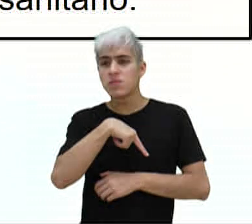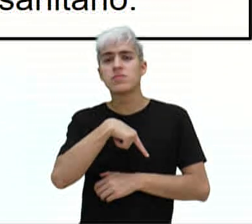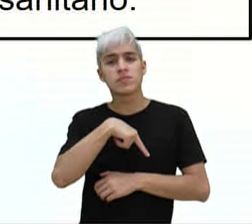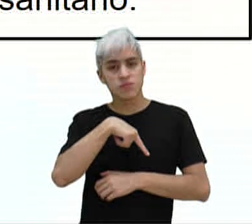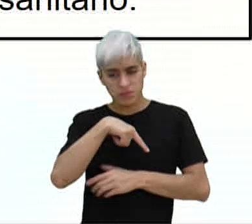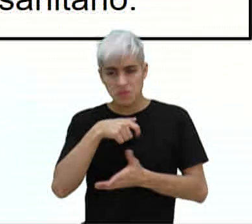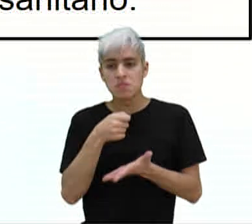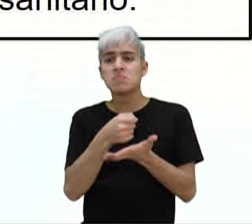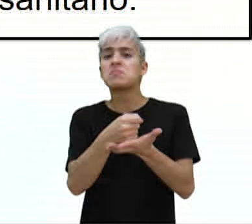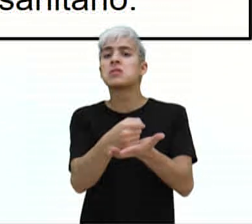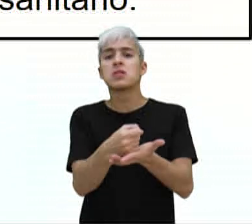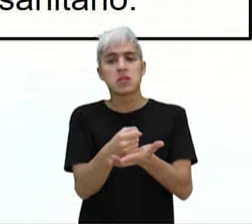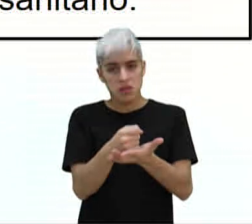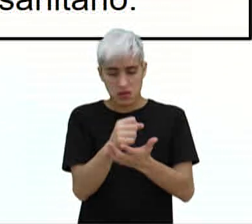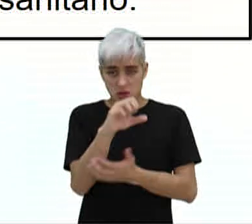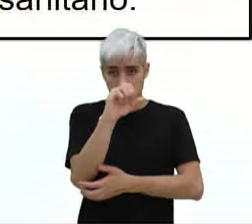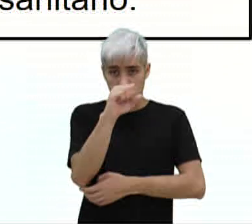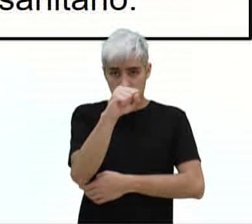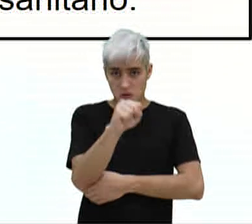atendimento na rede de esgoto,